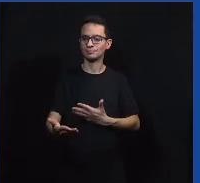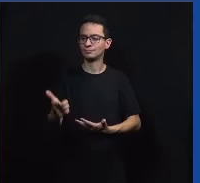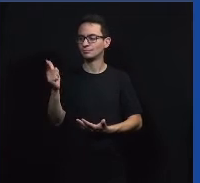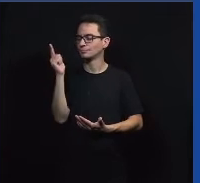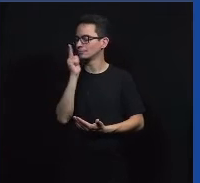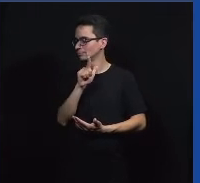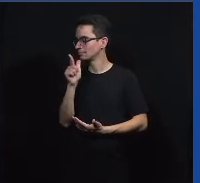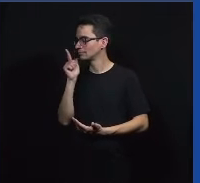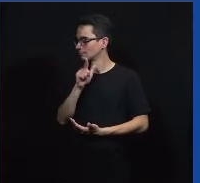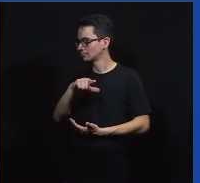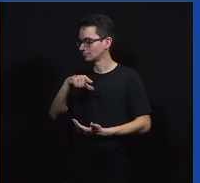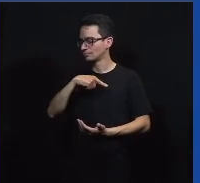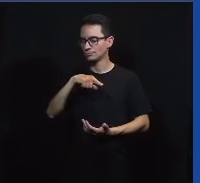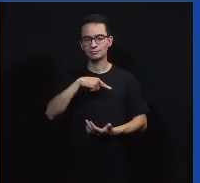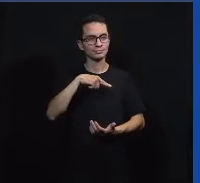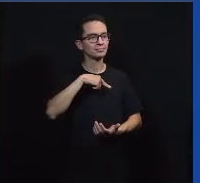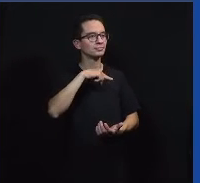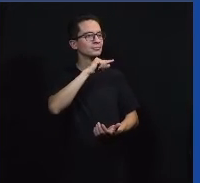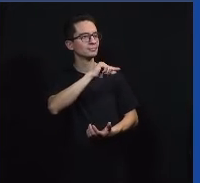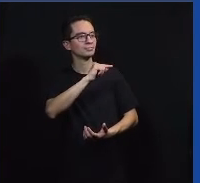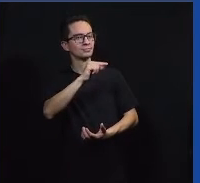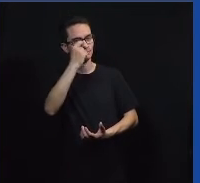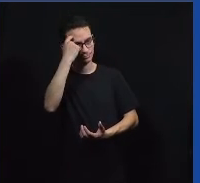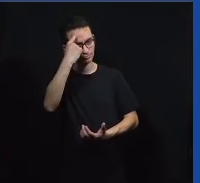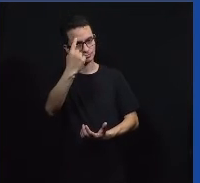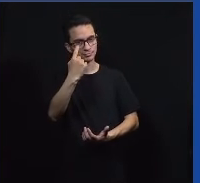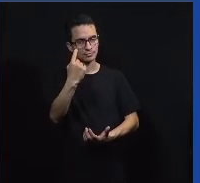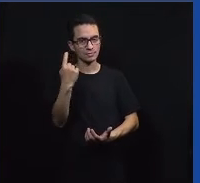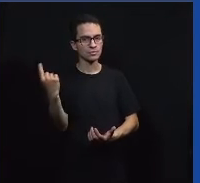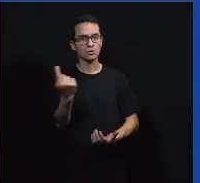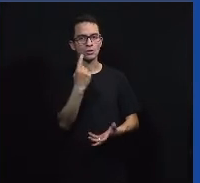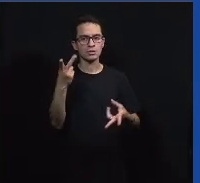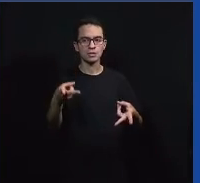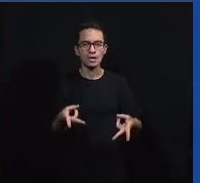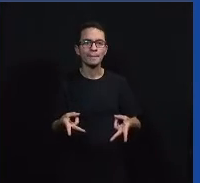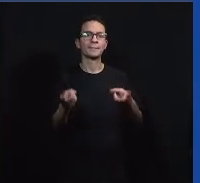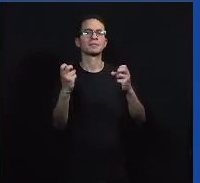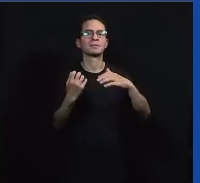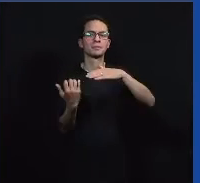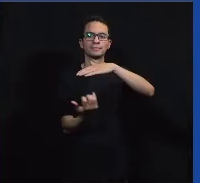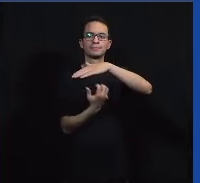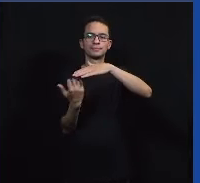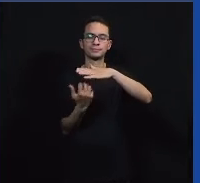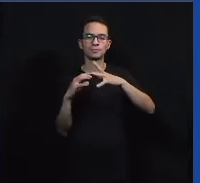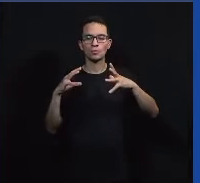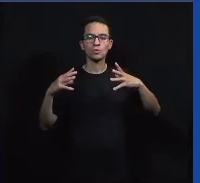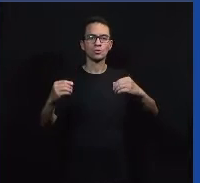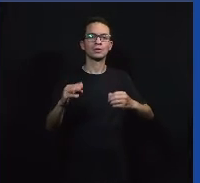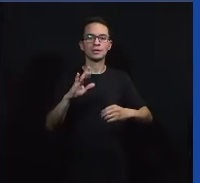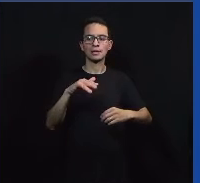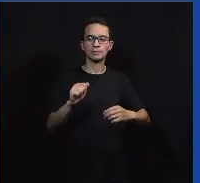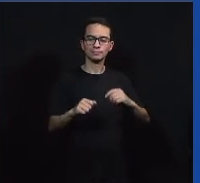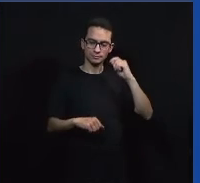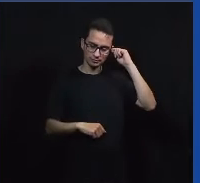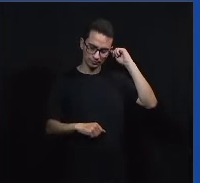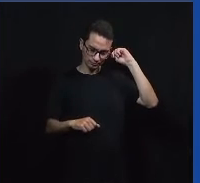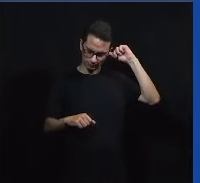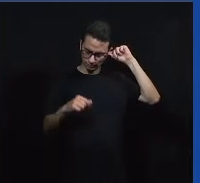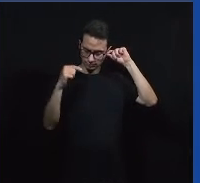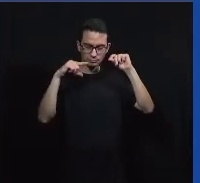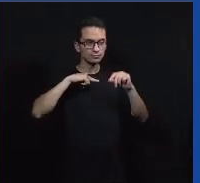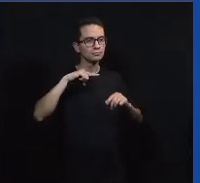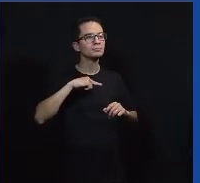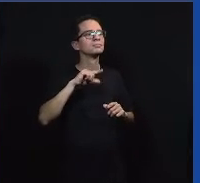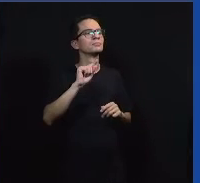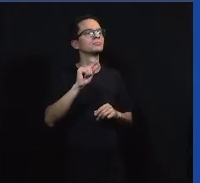que a gente observou também, foi que as organizações que estavam executando os agentes da cidadania não eram organizações da cidade,